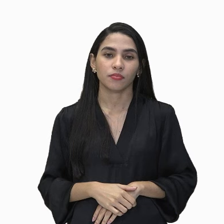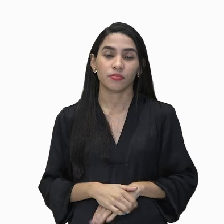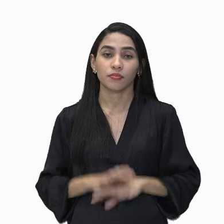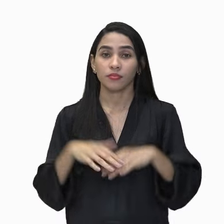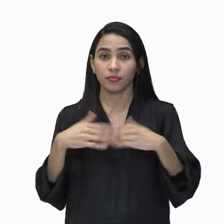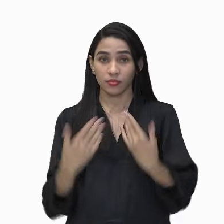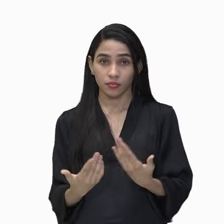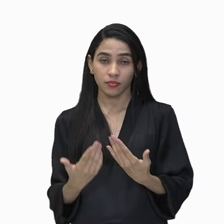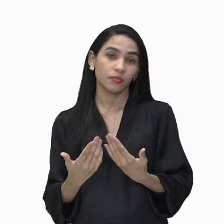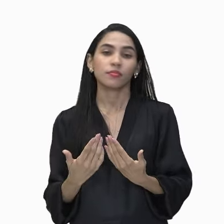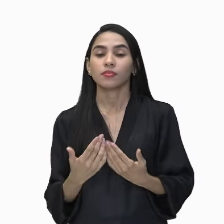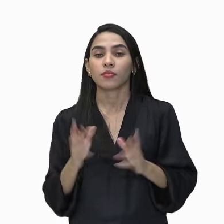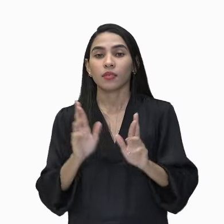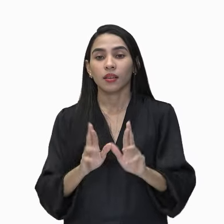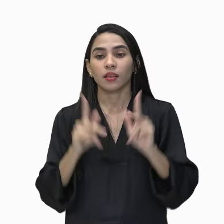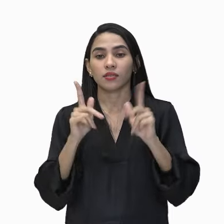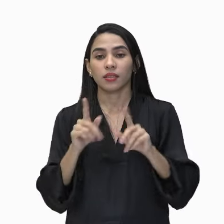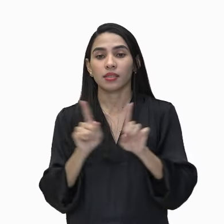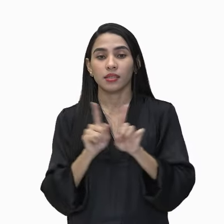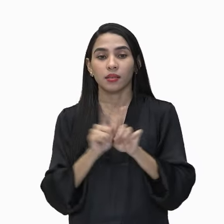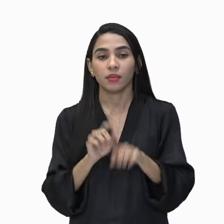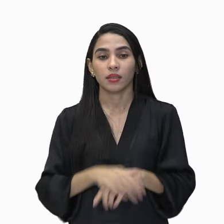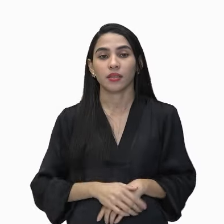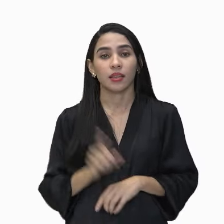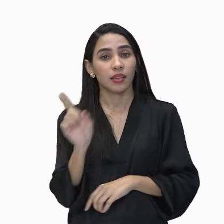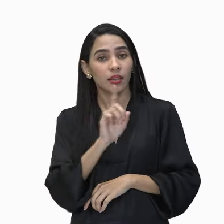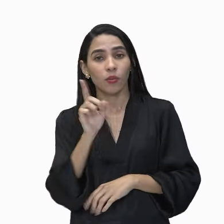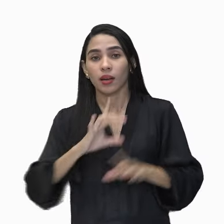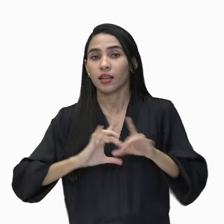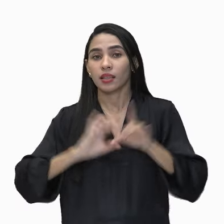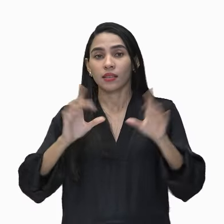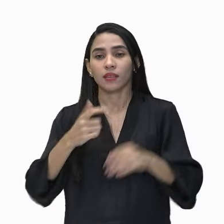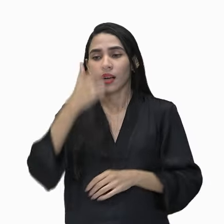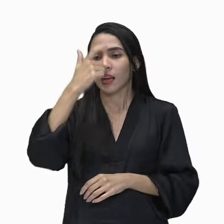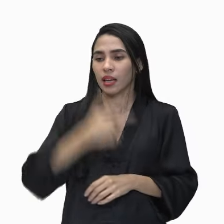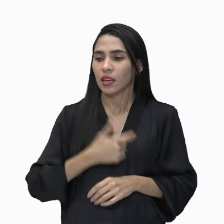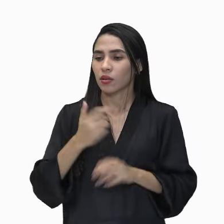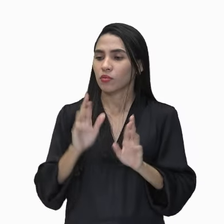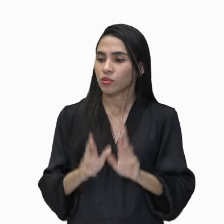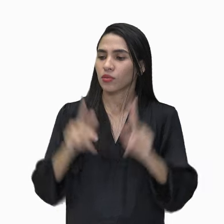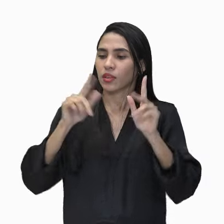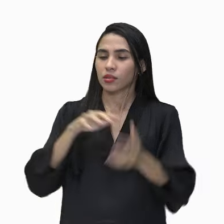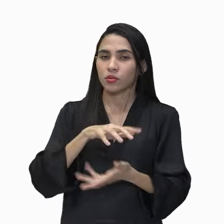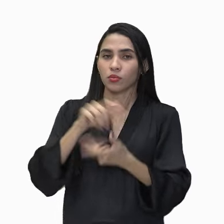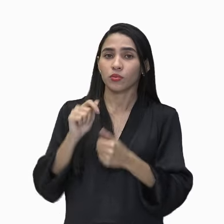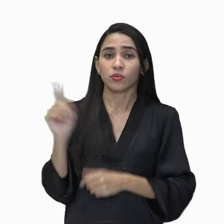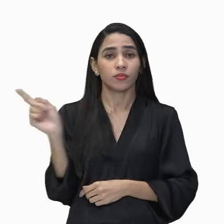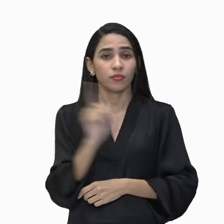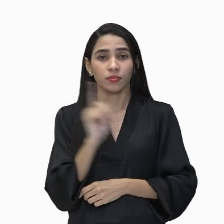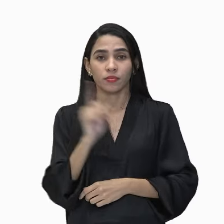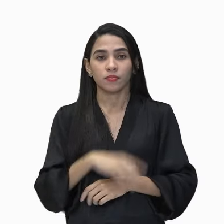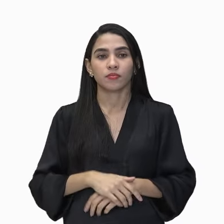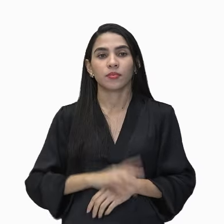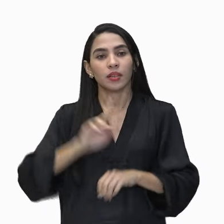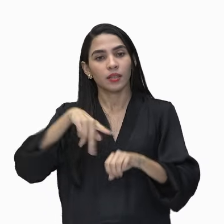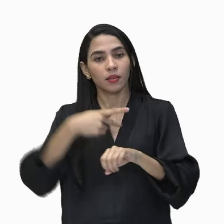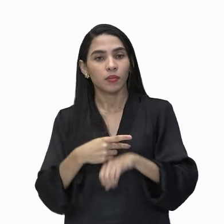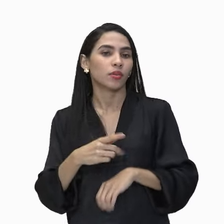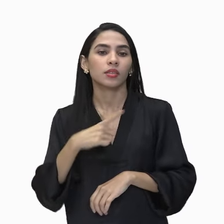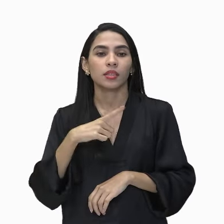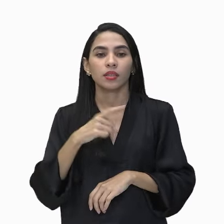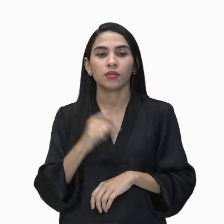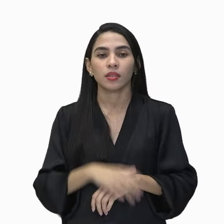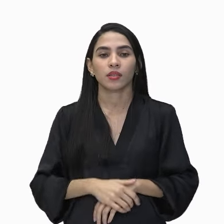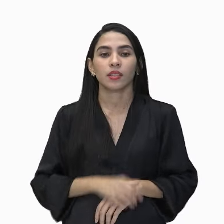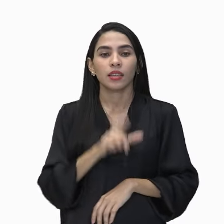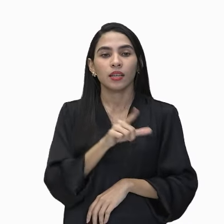Então, essa indiferença também não é ser livre. Eu sou indiferente com o mundo. Não é. E a libertinagem, ou seja,